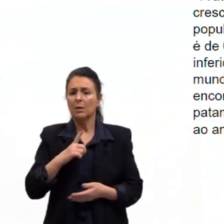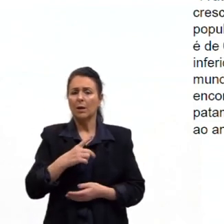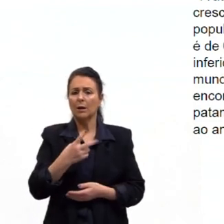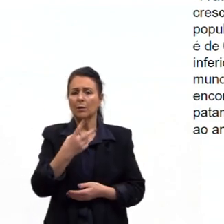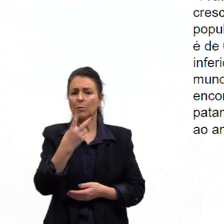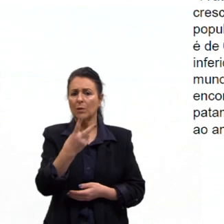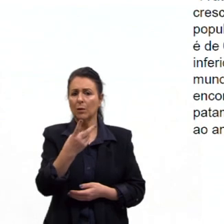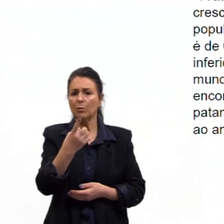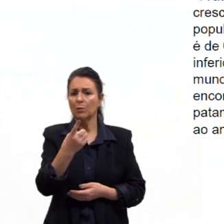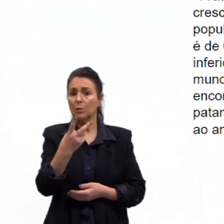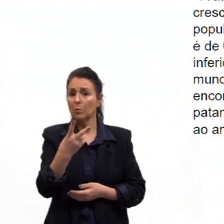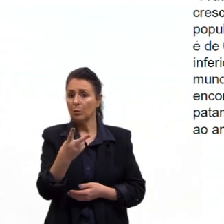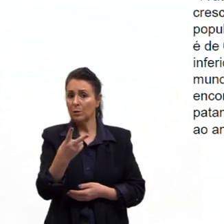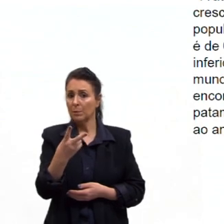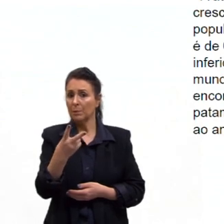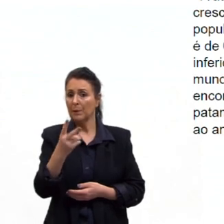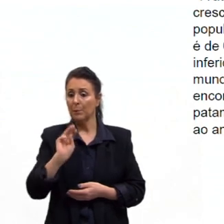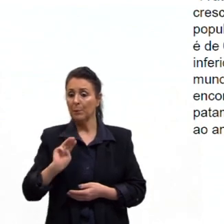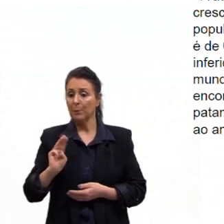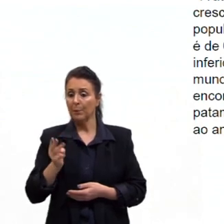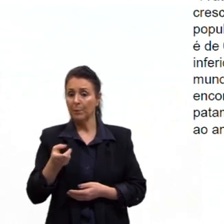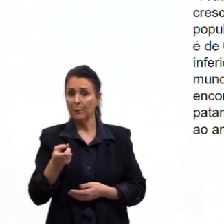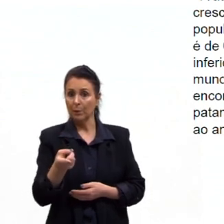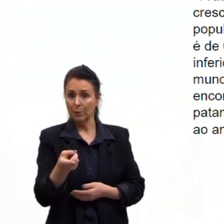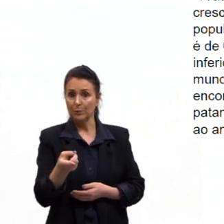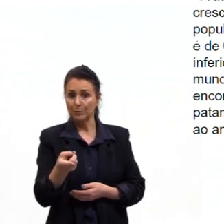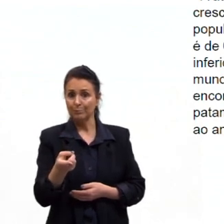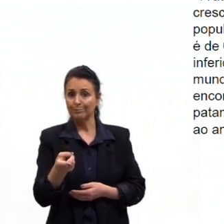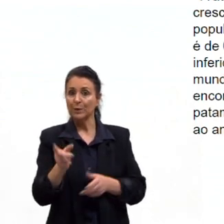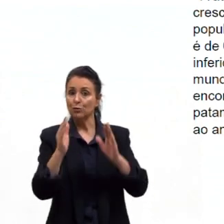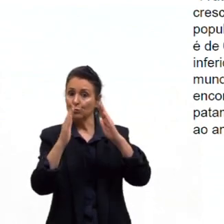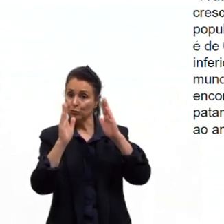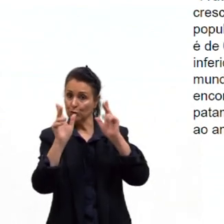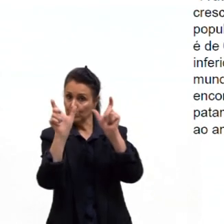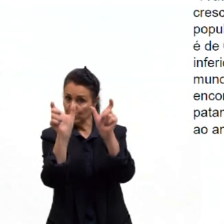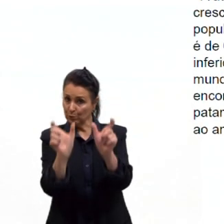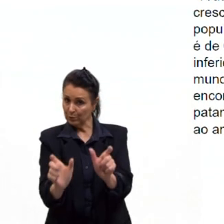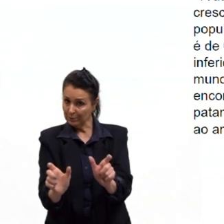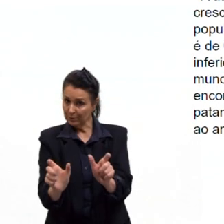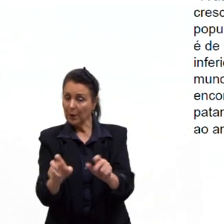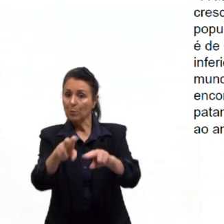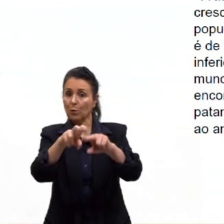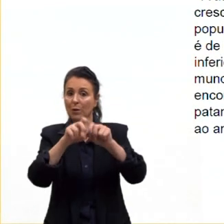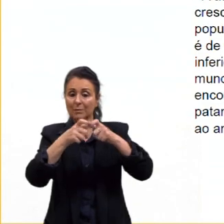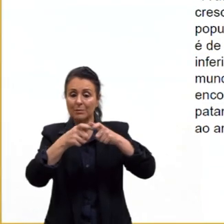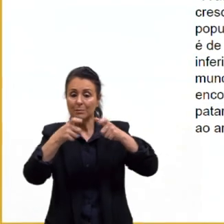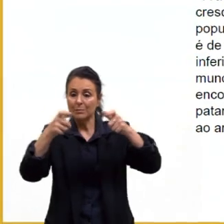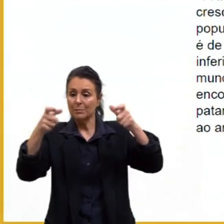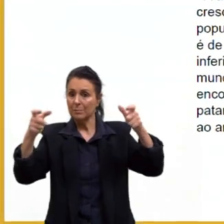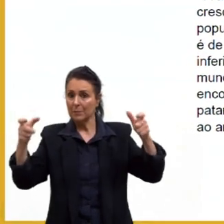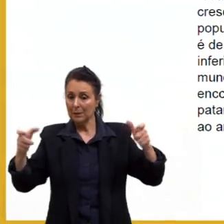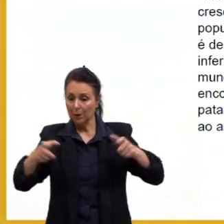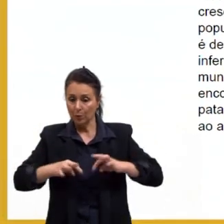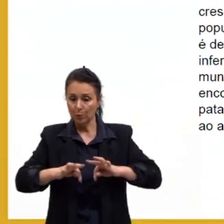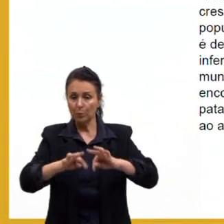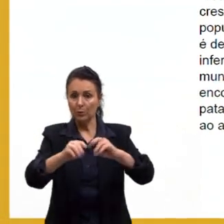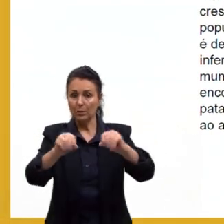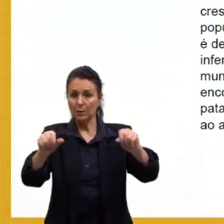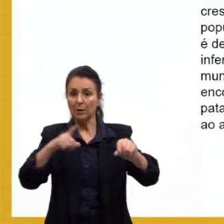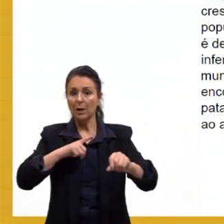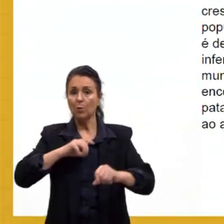212 milhões de habitantes né então devido a esta expansão territorial nós temos um algumas